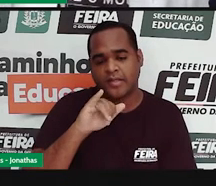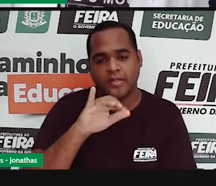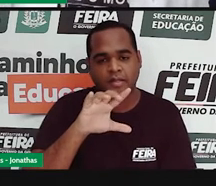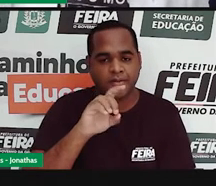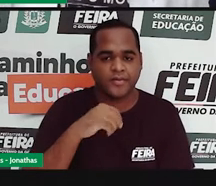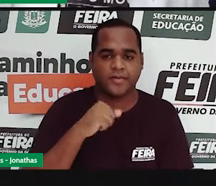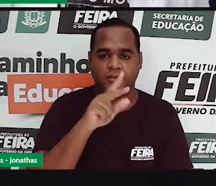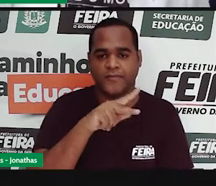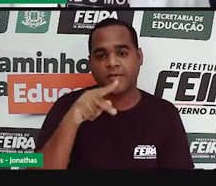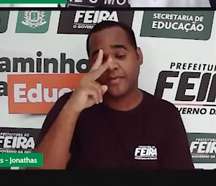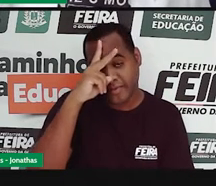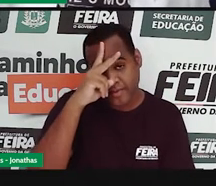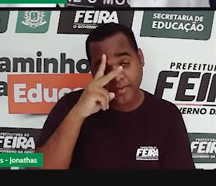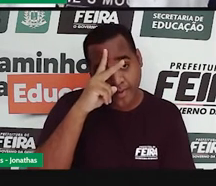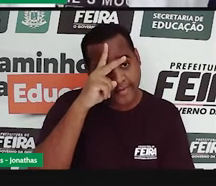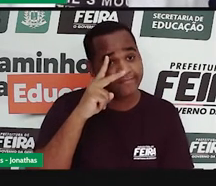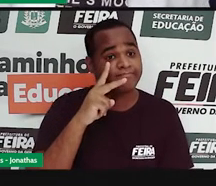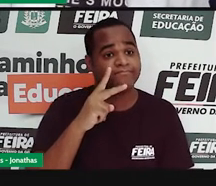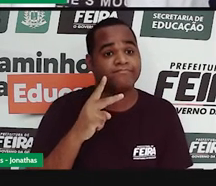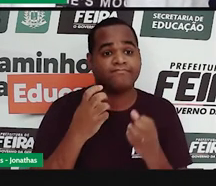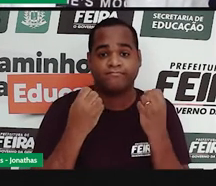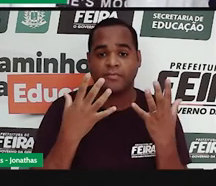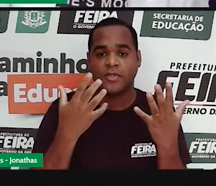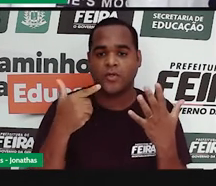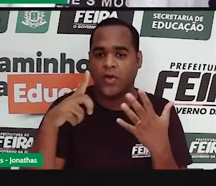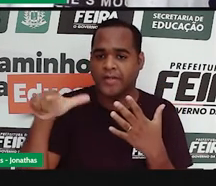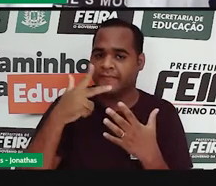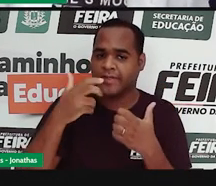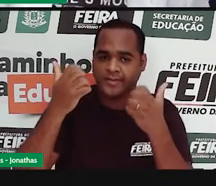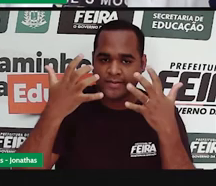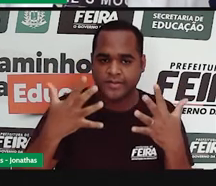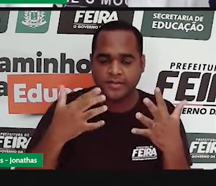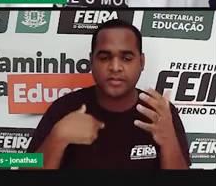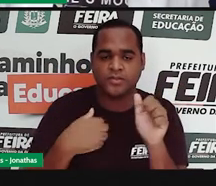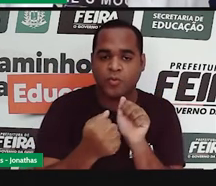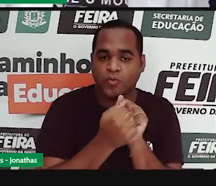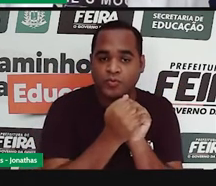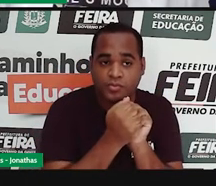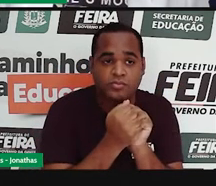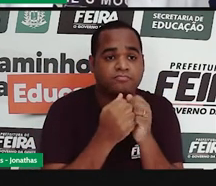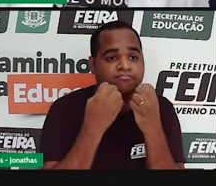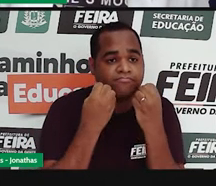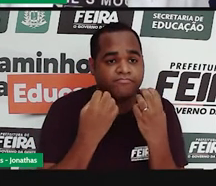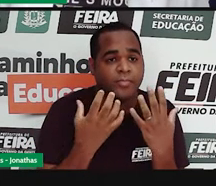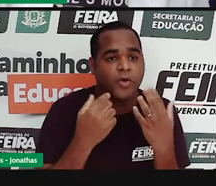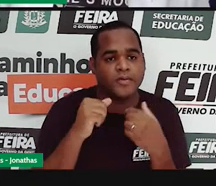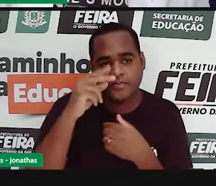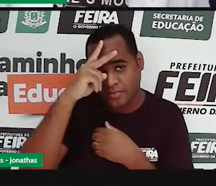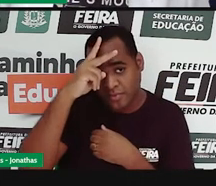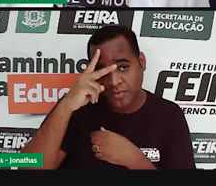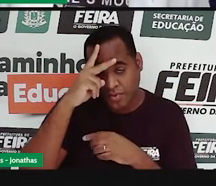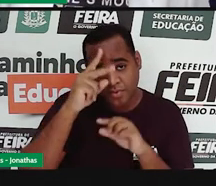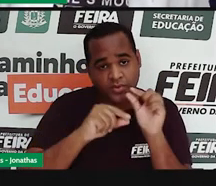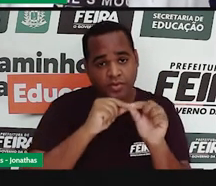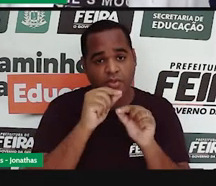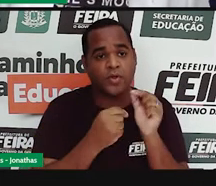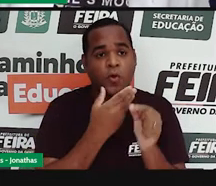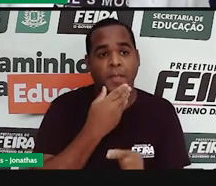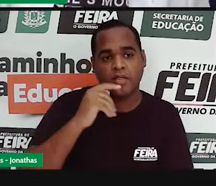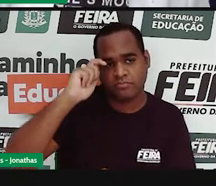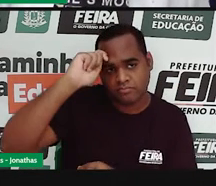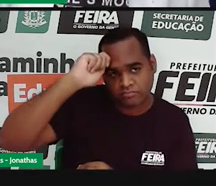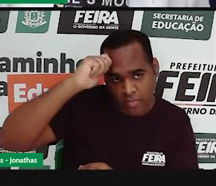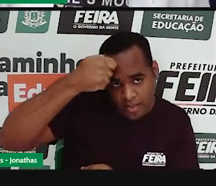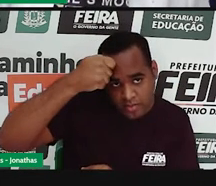História e estamos mais uma vez juntos para falar sobre história. Eu sou um homem